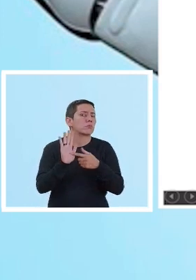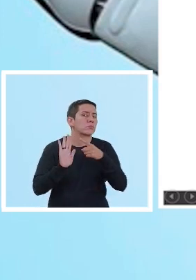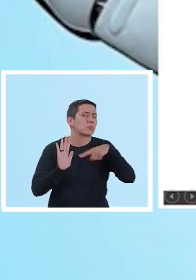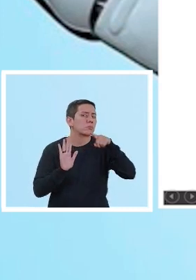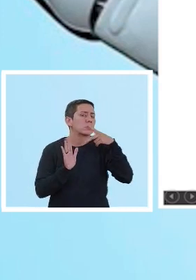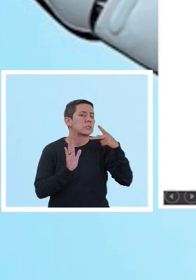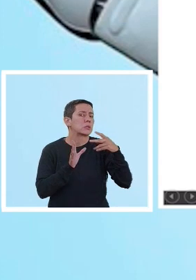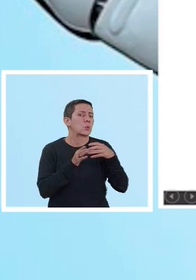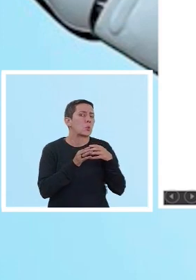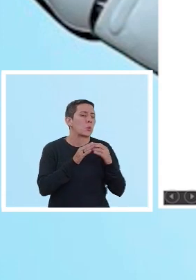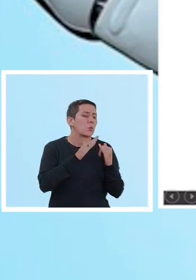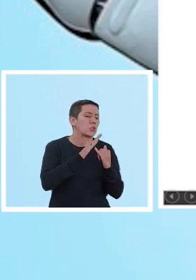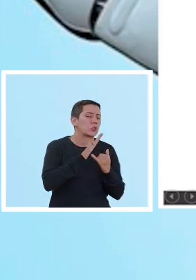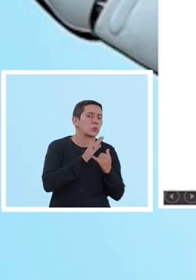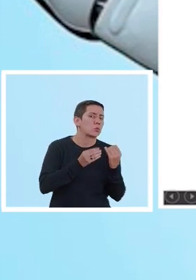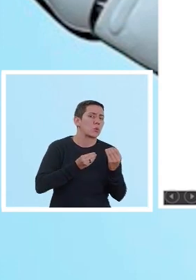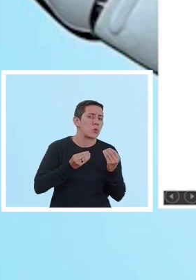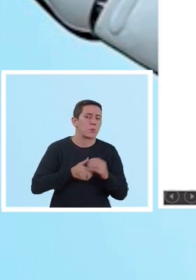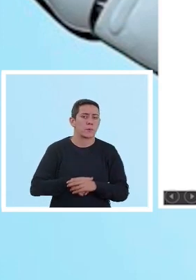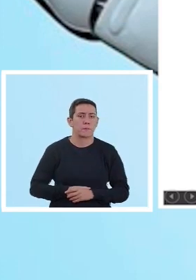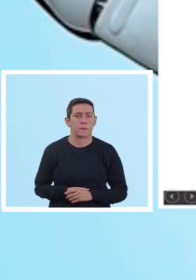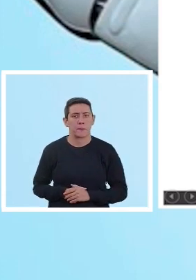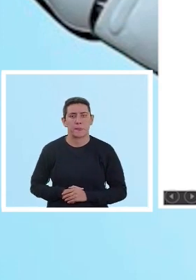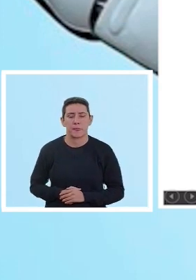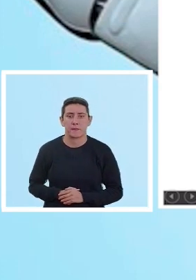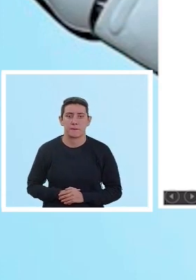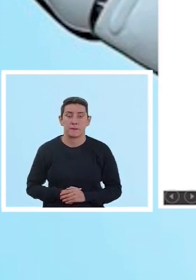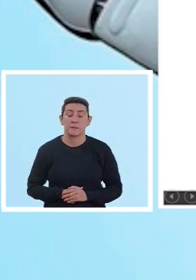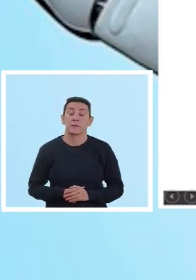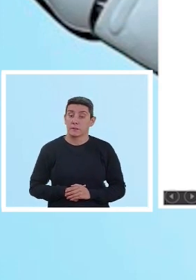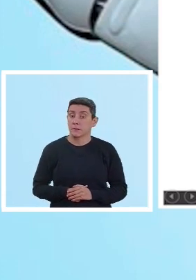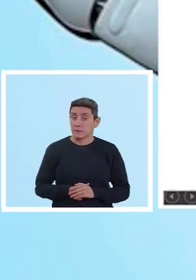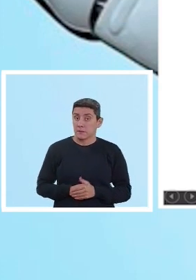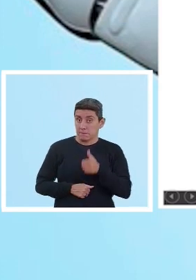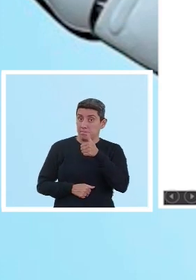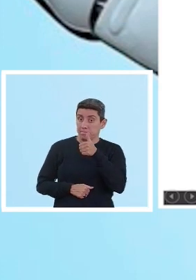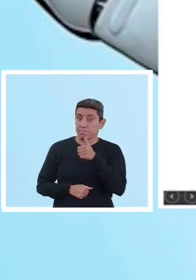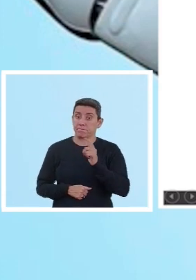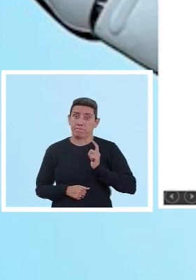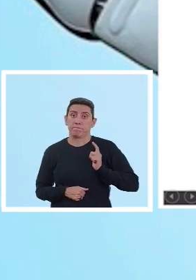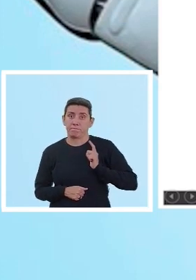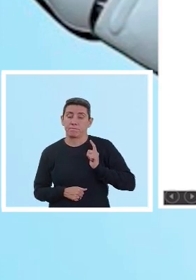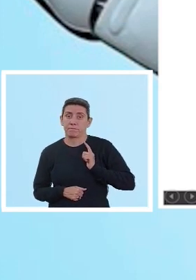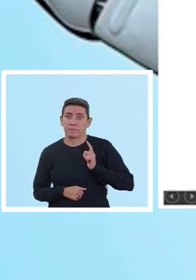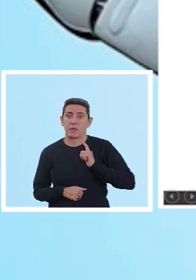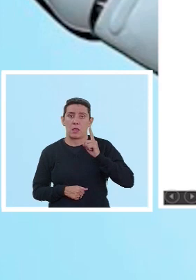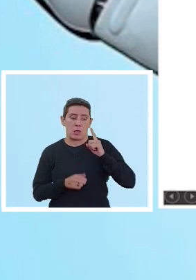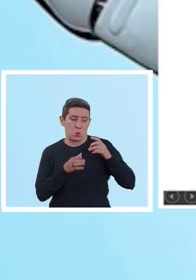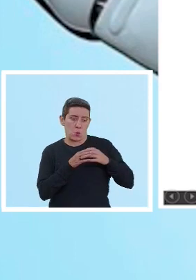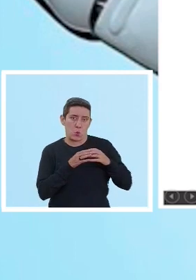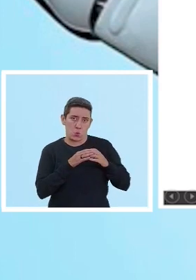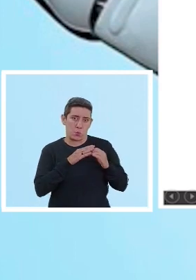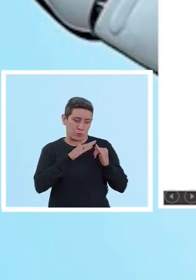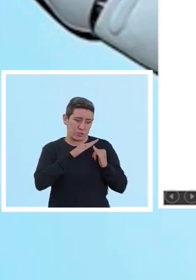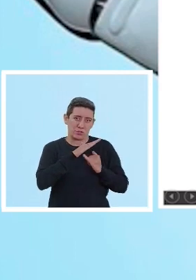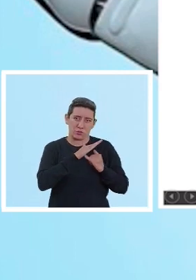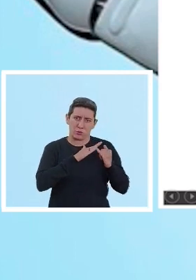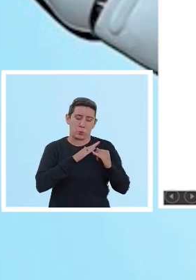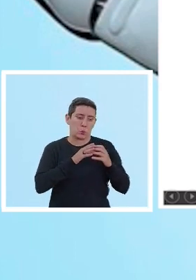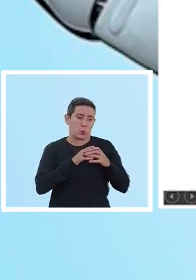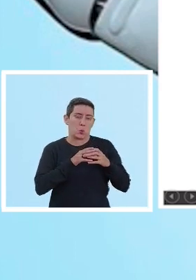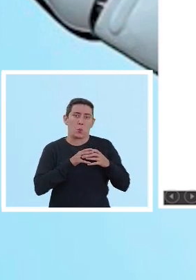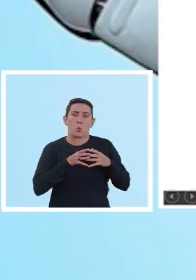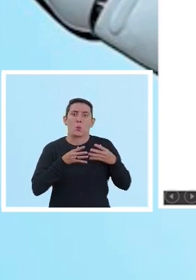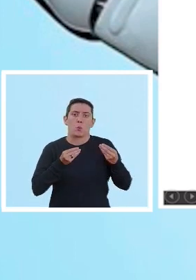seu grupo de pesquisa é legal sim nós temos como eu falei o nosso grupo é um grupo grande